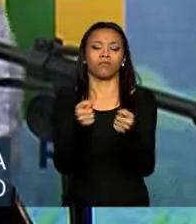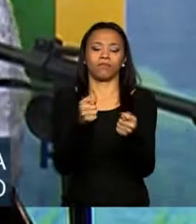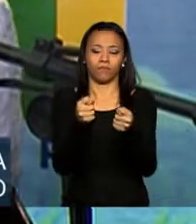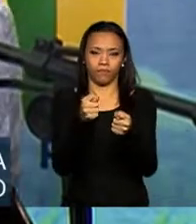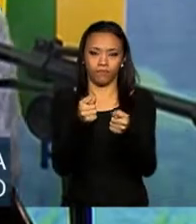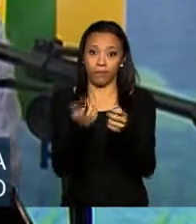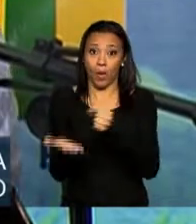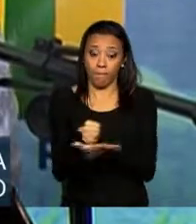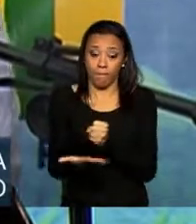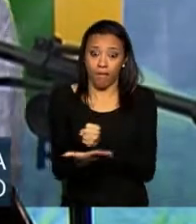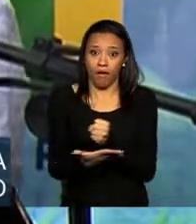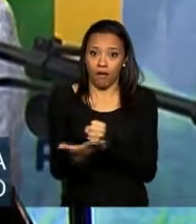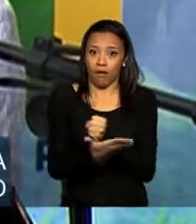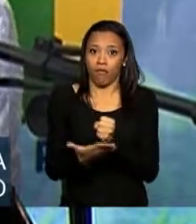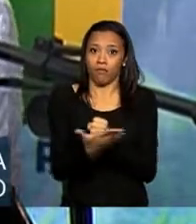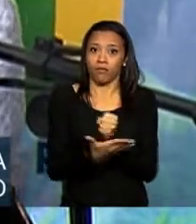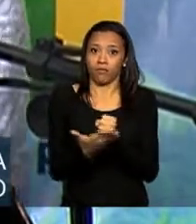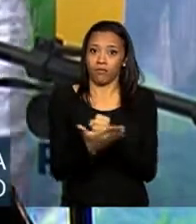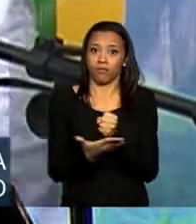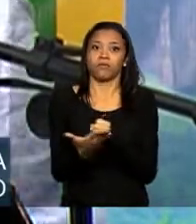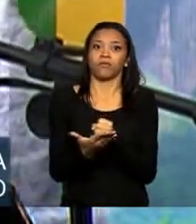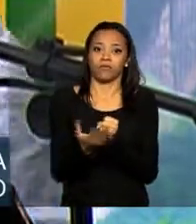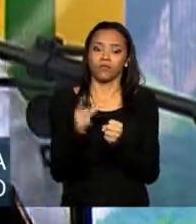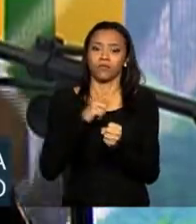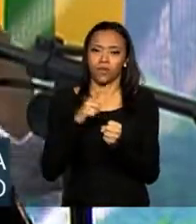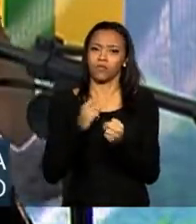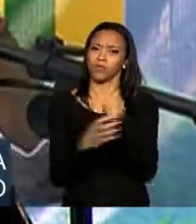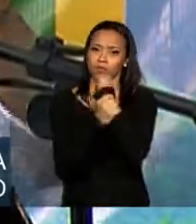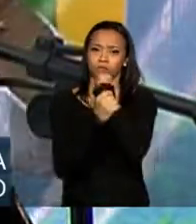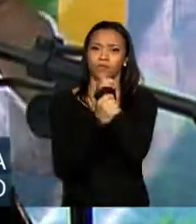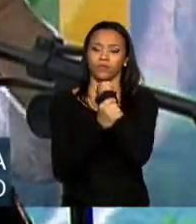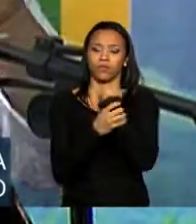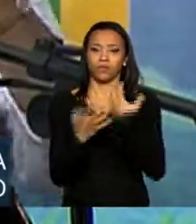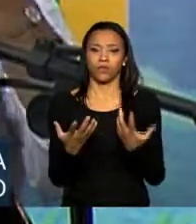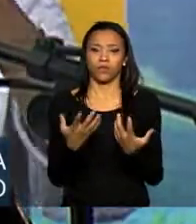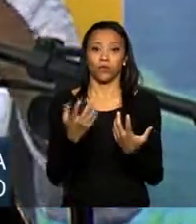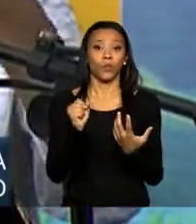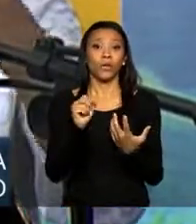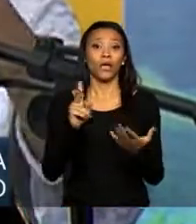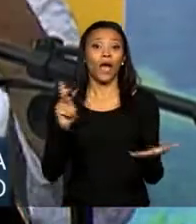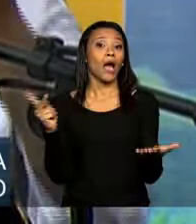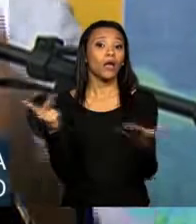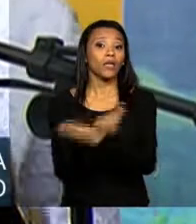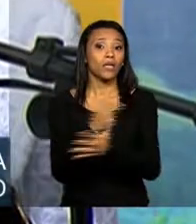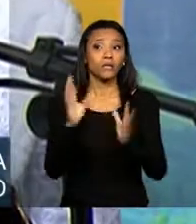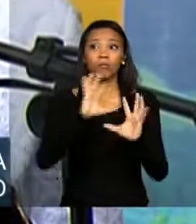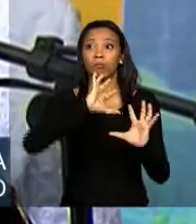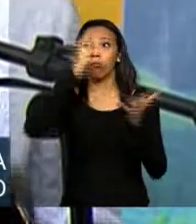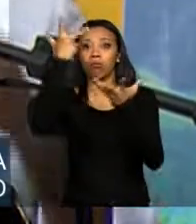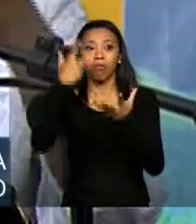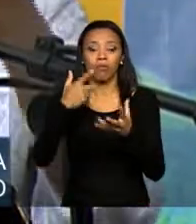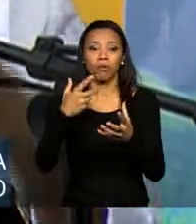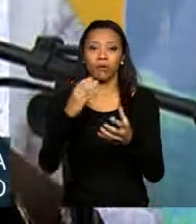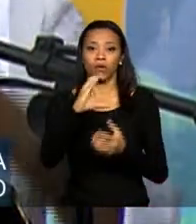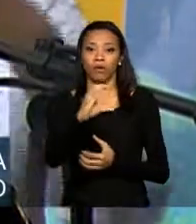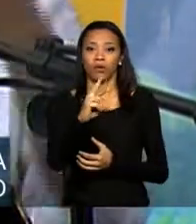base no cern no coração o nosso desequilíbrio é momentâneo